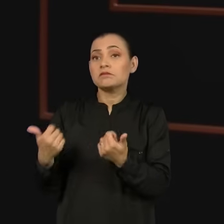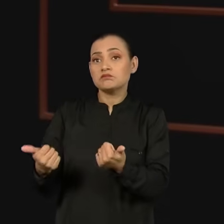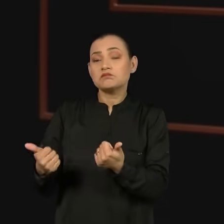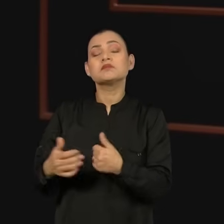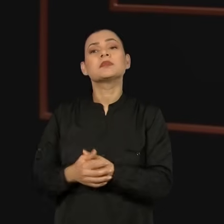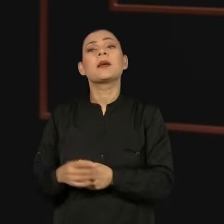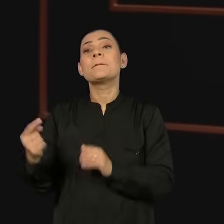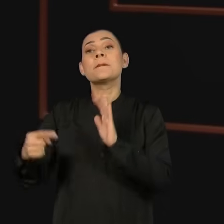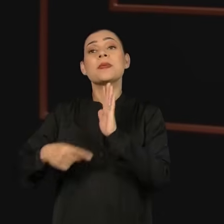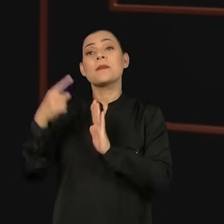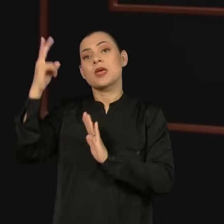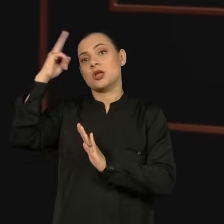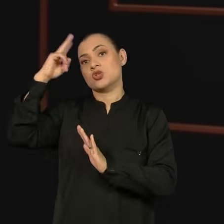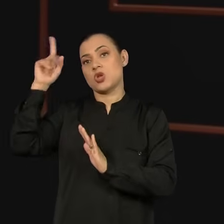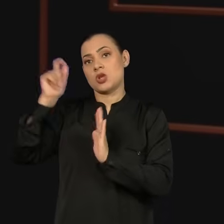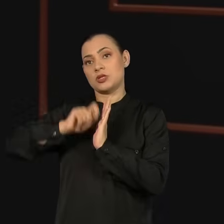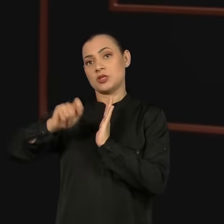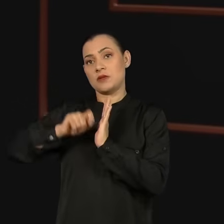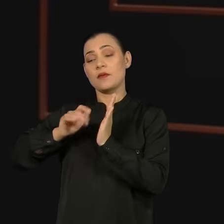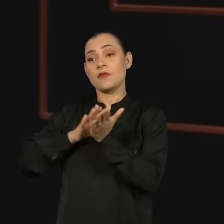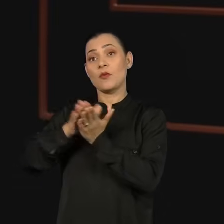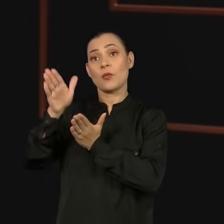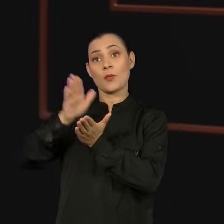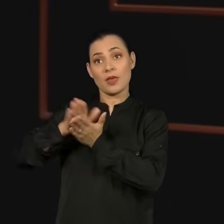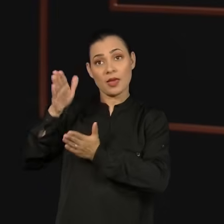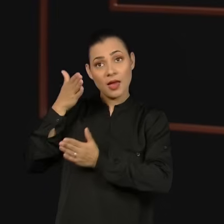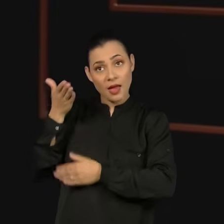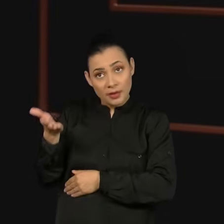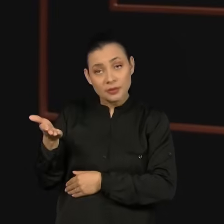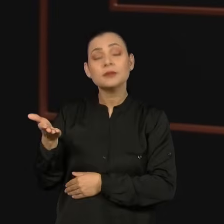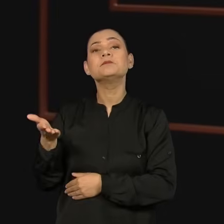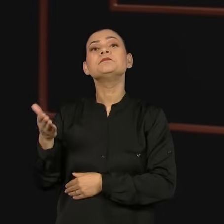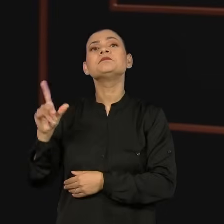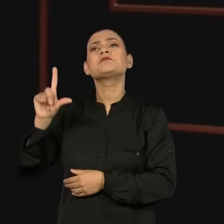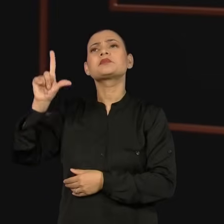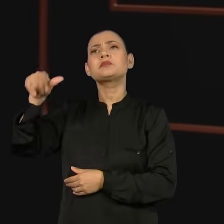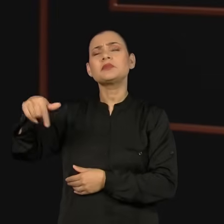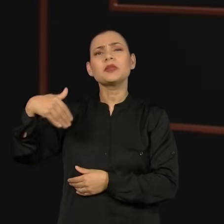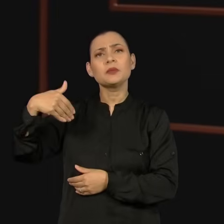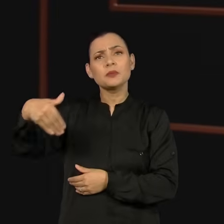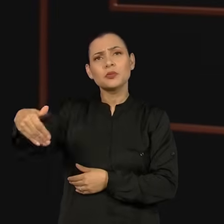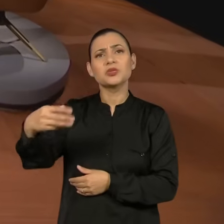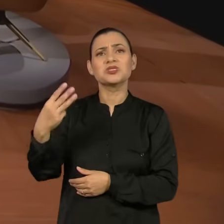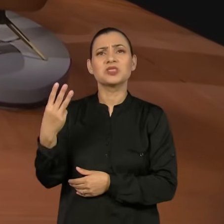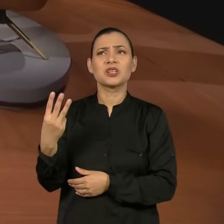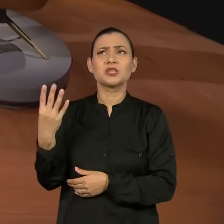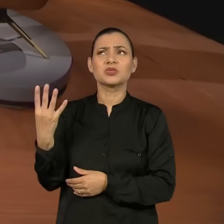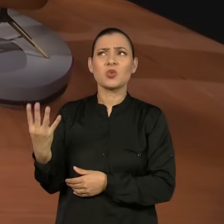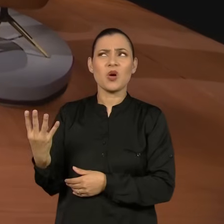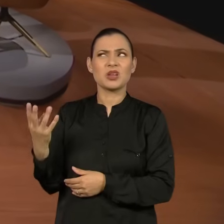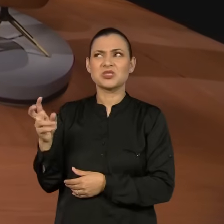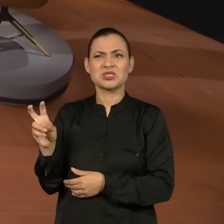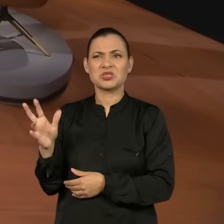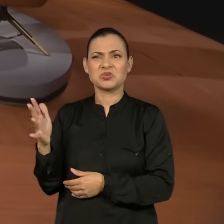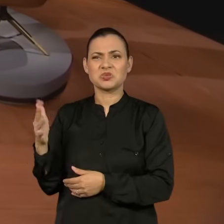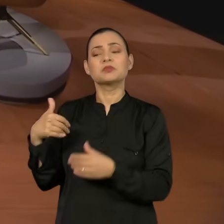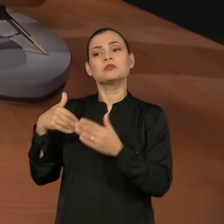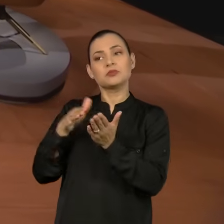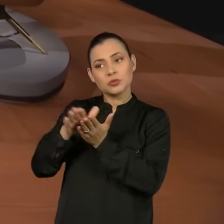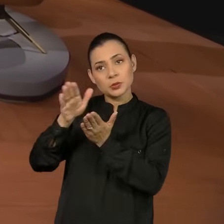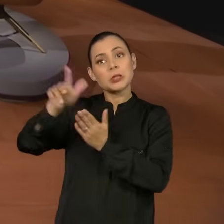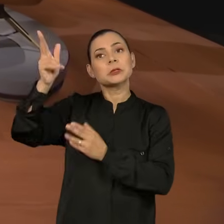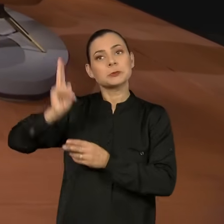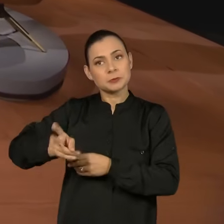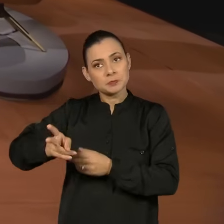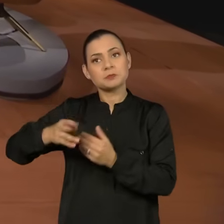primeira história que eu escrevi foi publicada e depois mais umas 3 ou 4 ou 5. E eu,